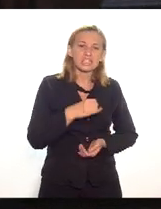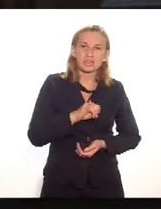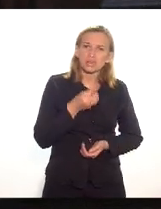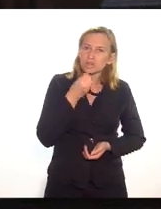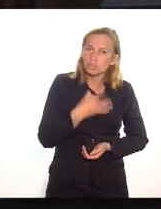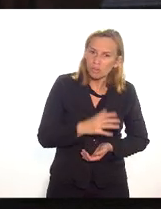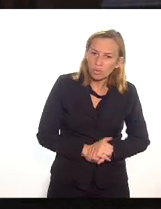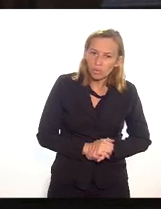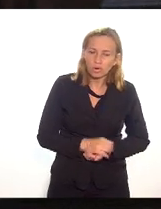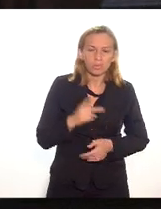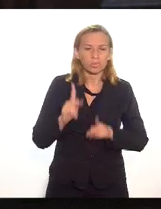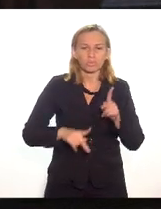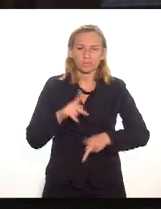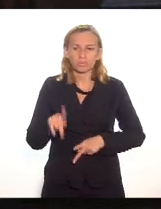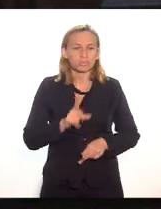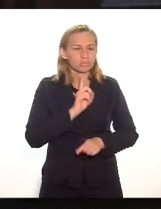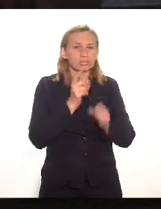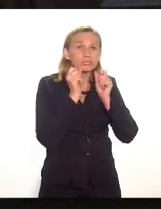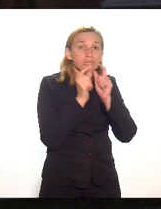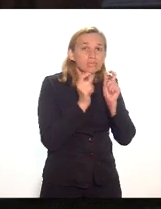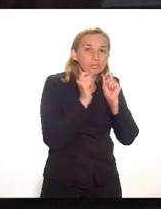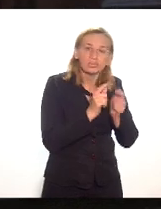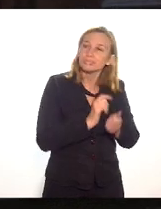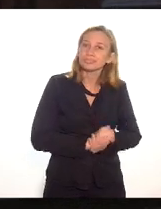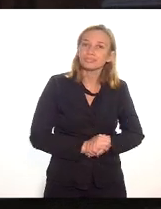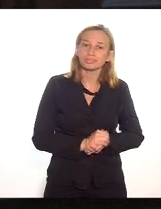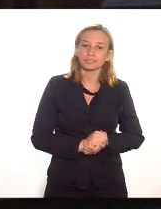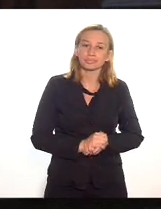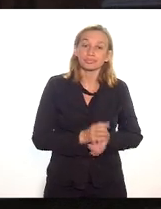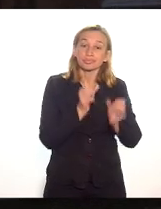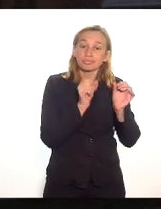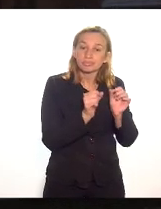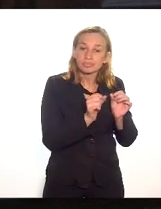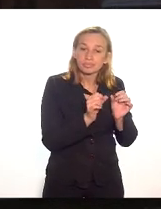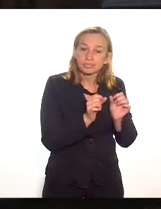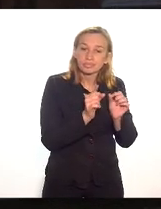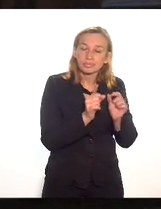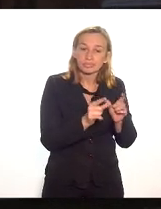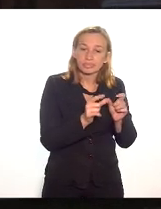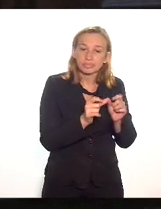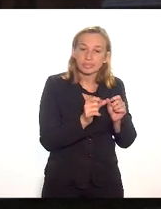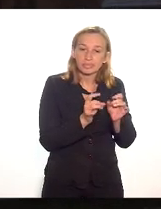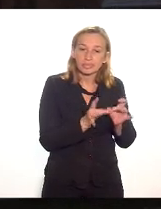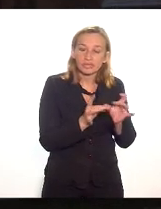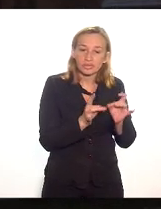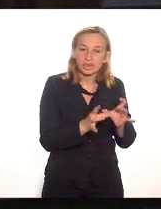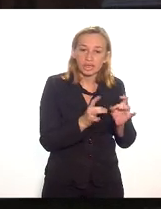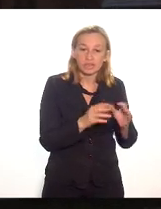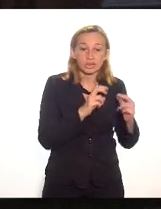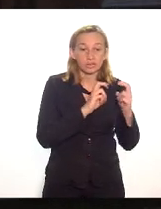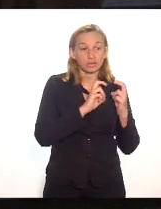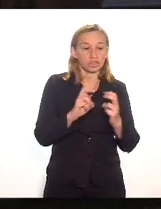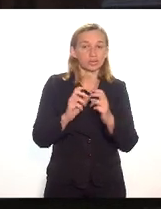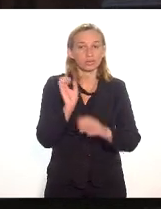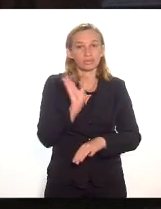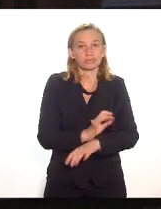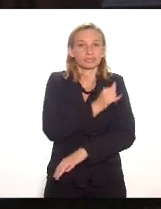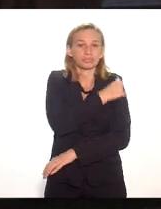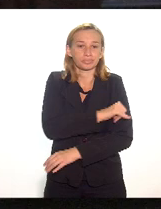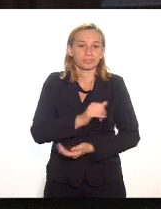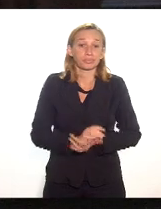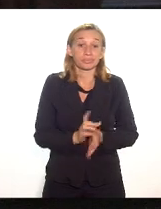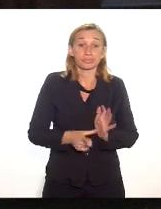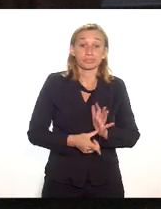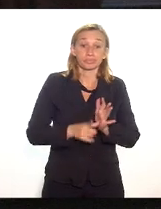boa, o povo não estava reclamando da privatização dos trens no estado do Rio de Janeiro.